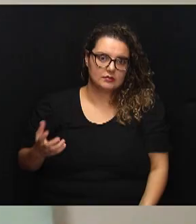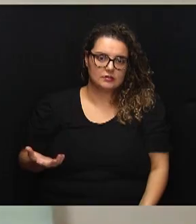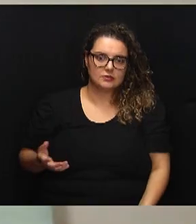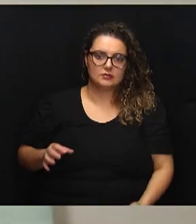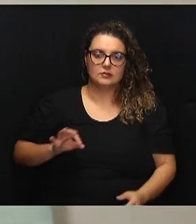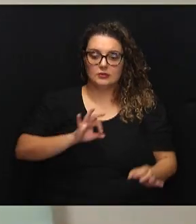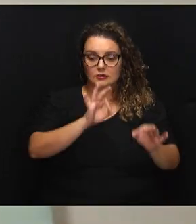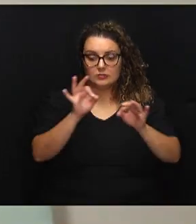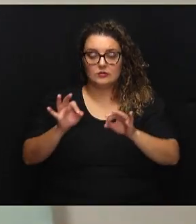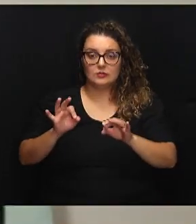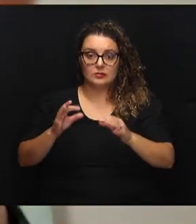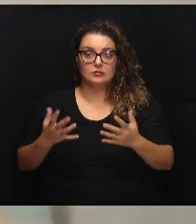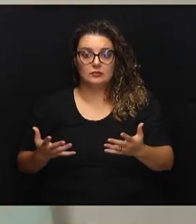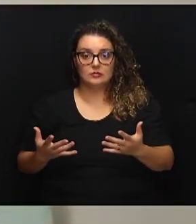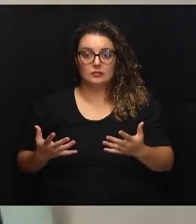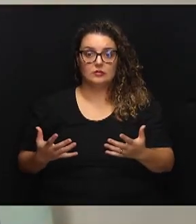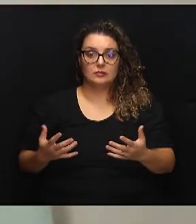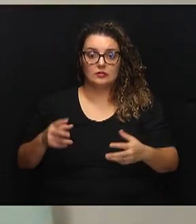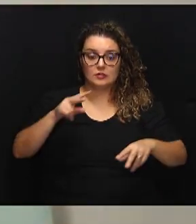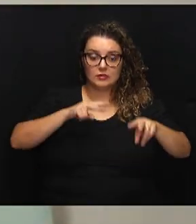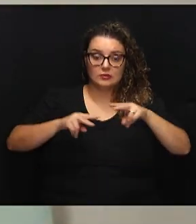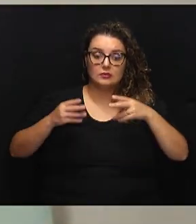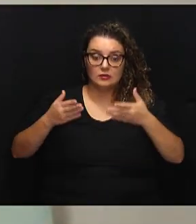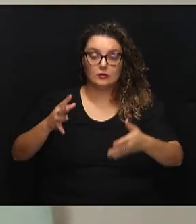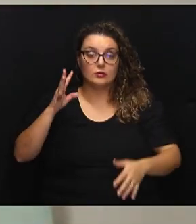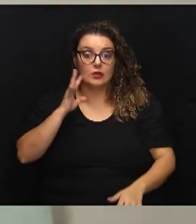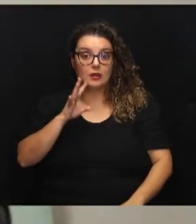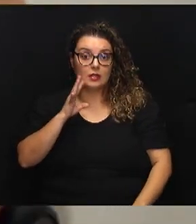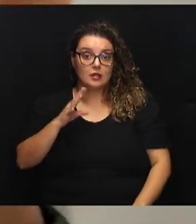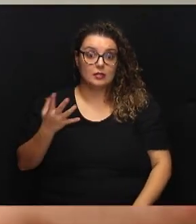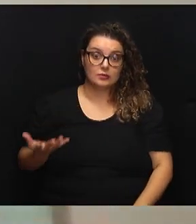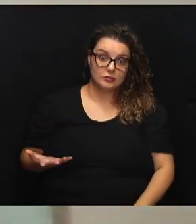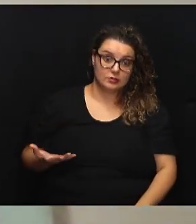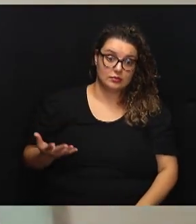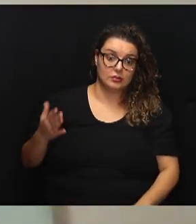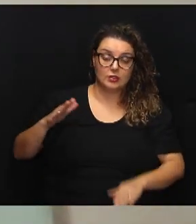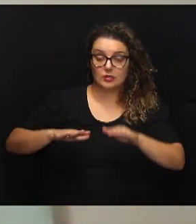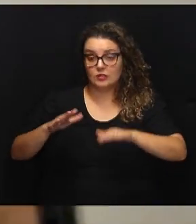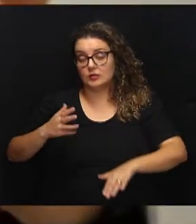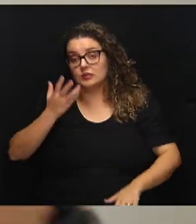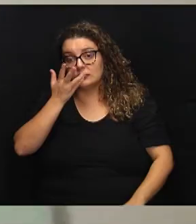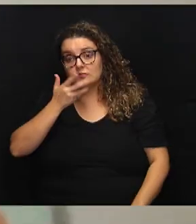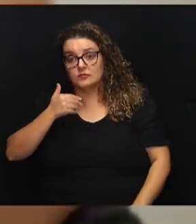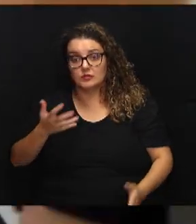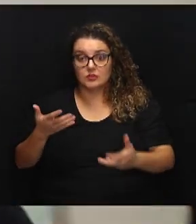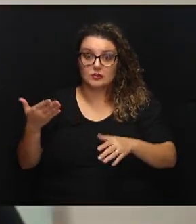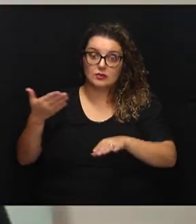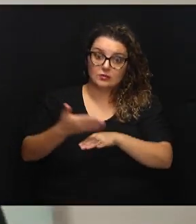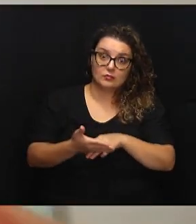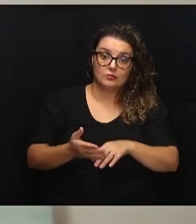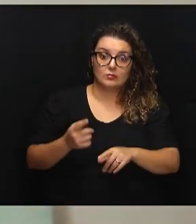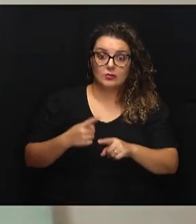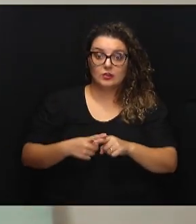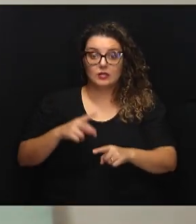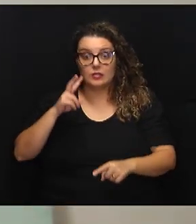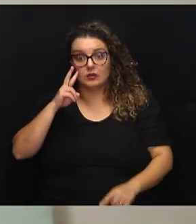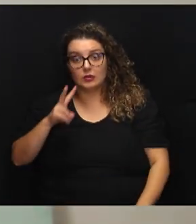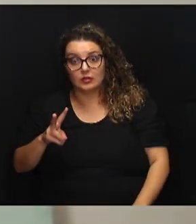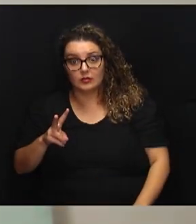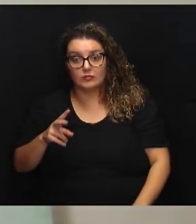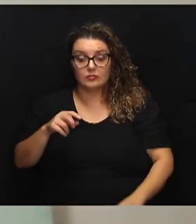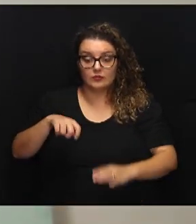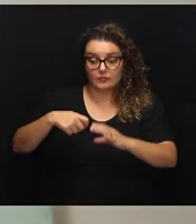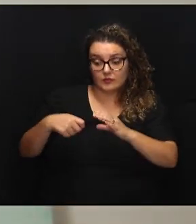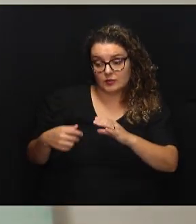assistindo, então dá aquela visão de que aquilo é legal e de repente a criança queira ir porque se identificou, que viu algum vídeo na